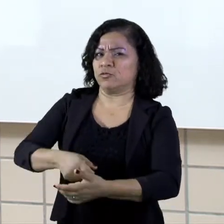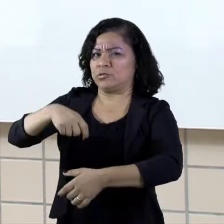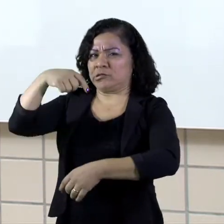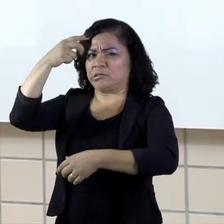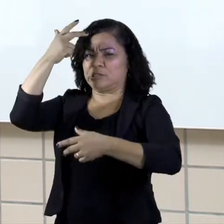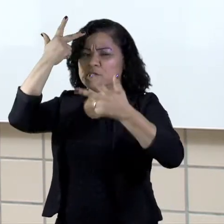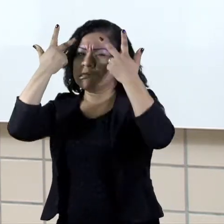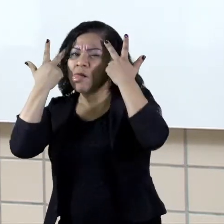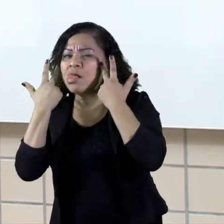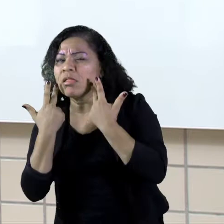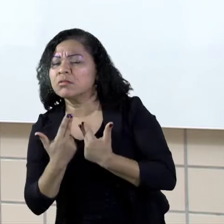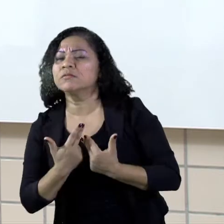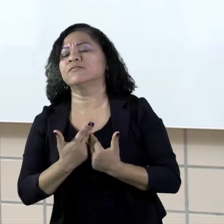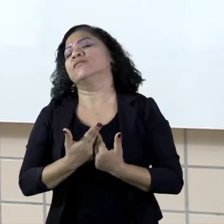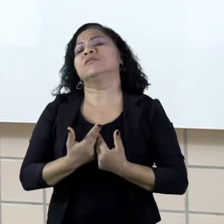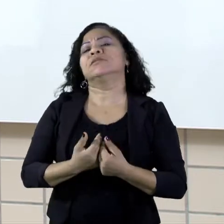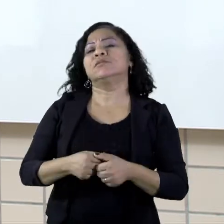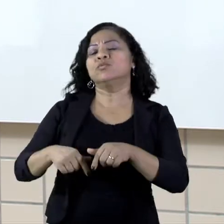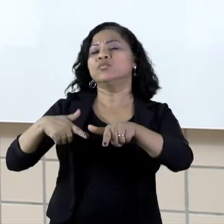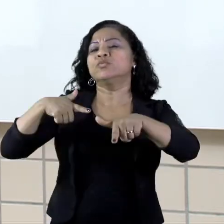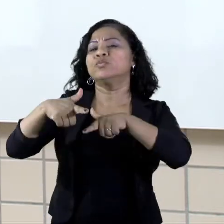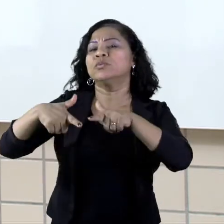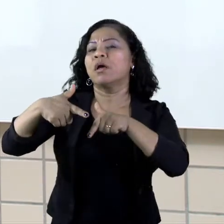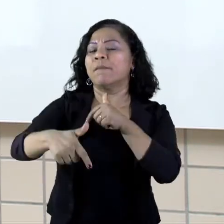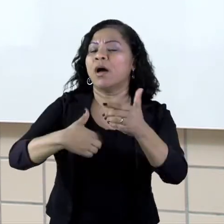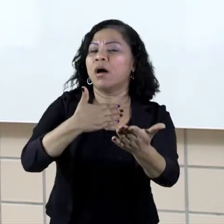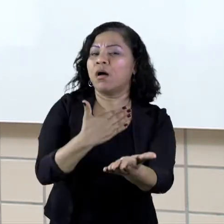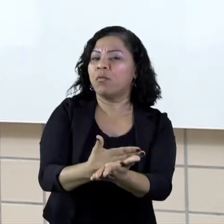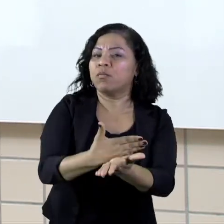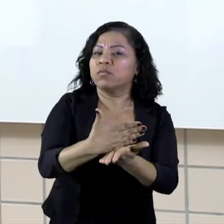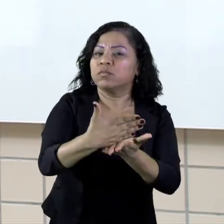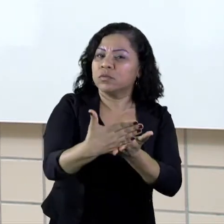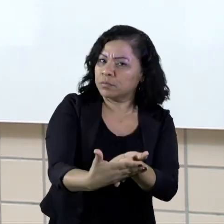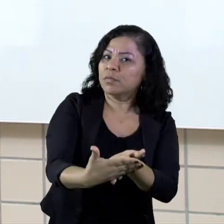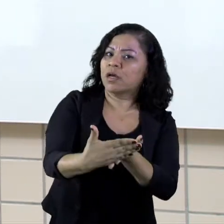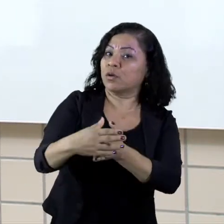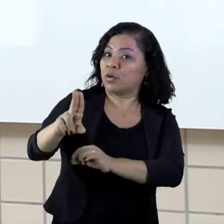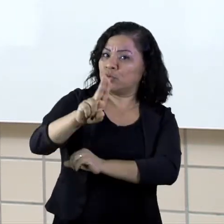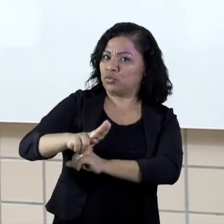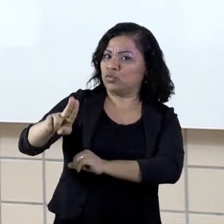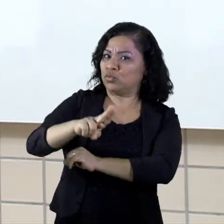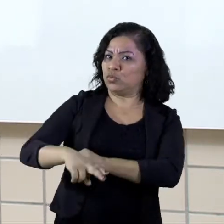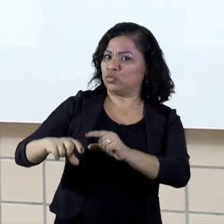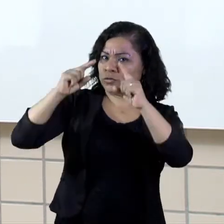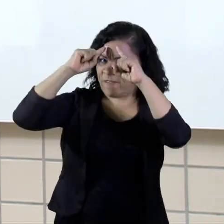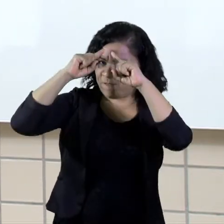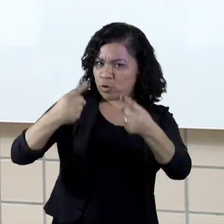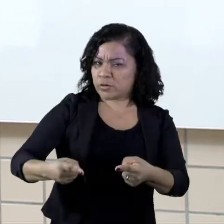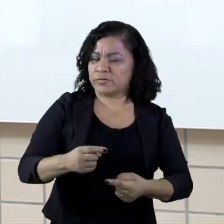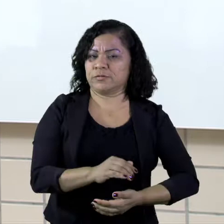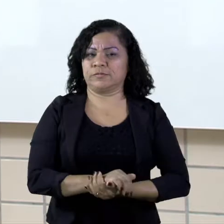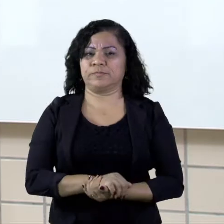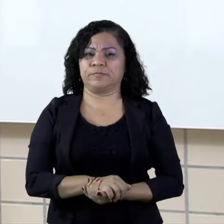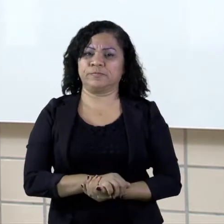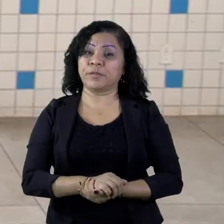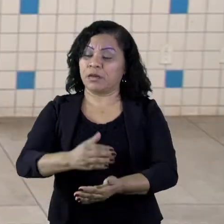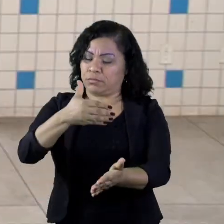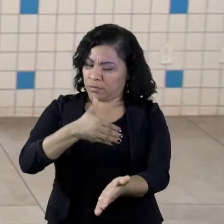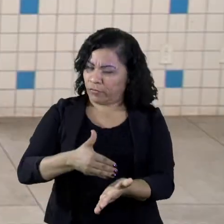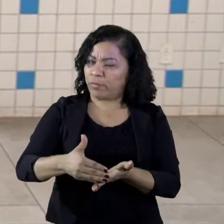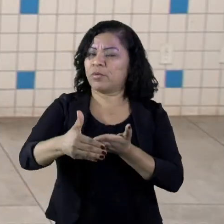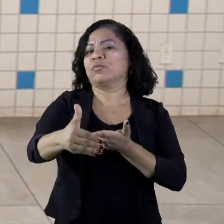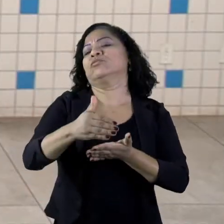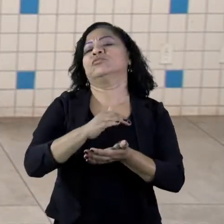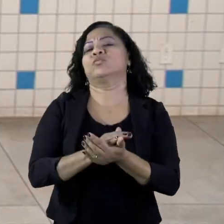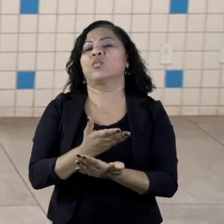muitas vezes feitos a partir do uso da violência. Então vamos lá dar continuidade aqui à nossa